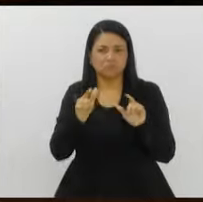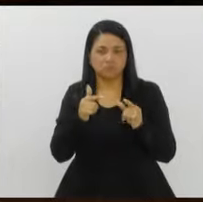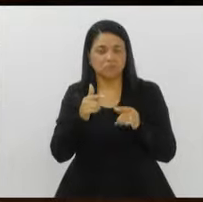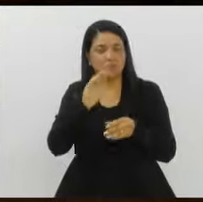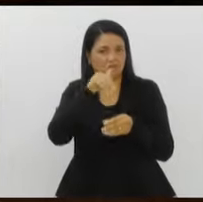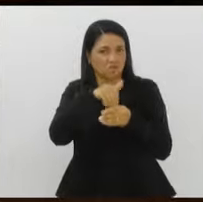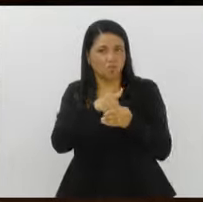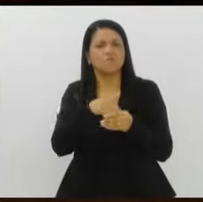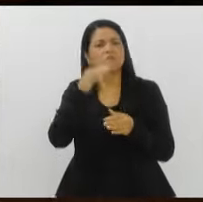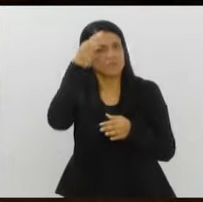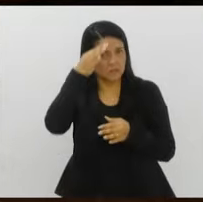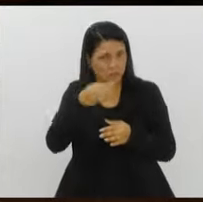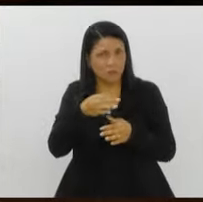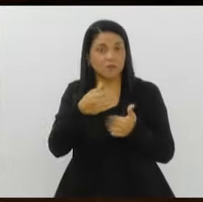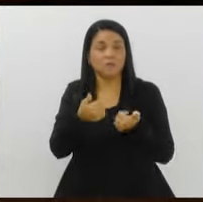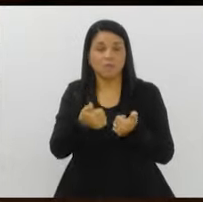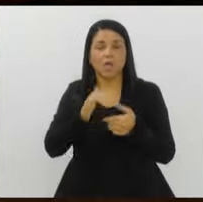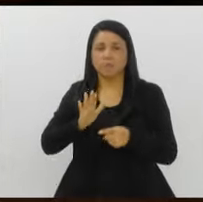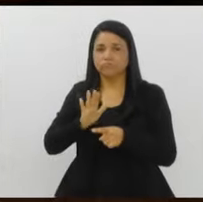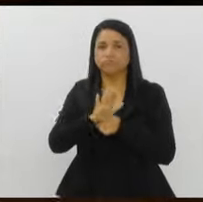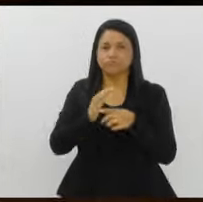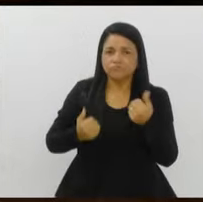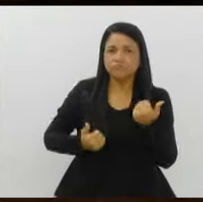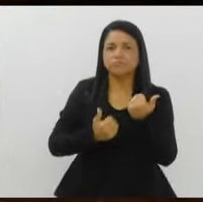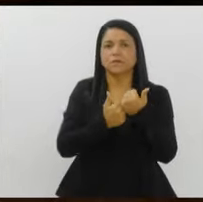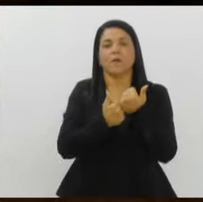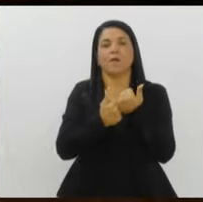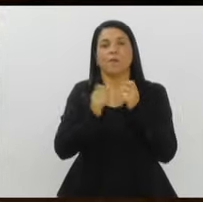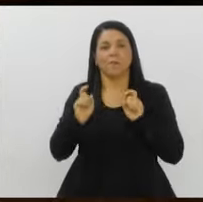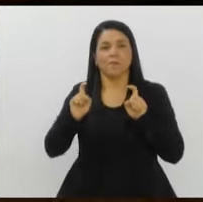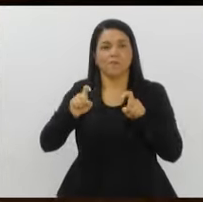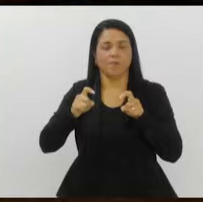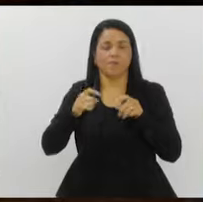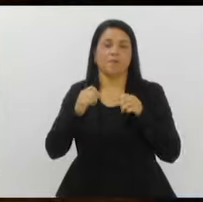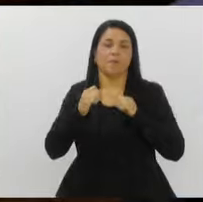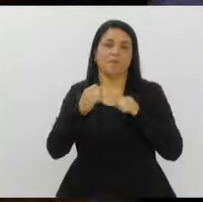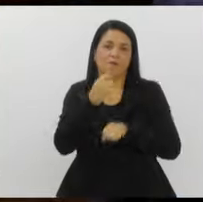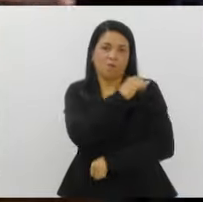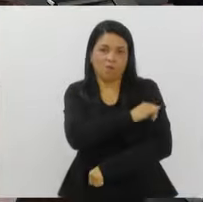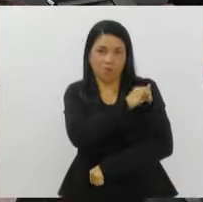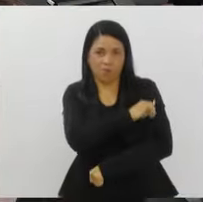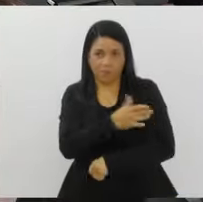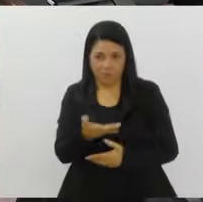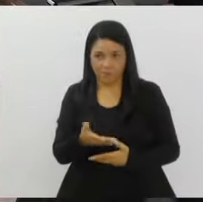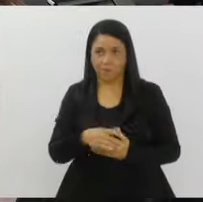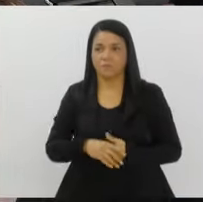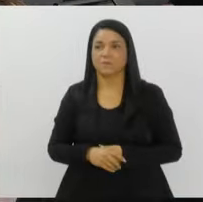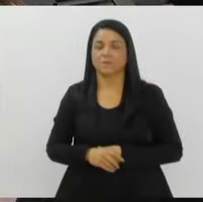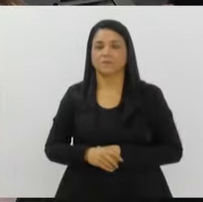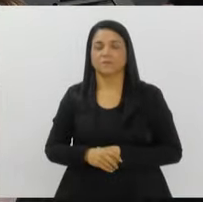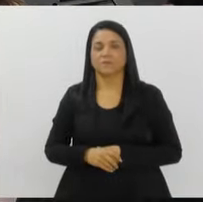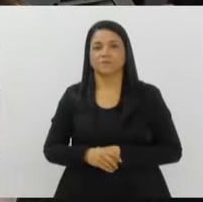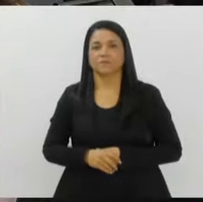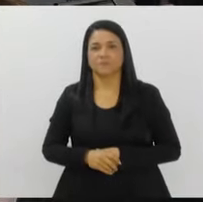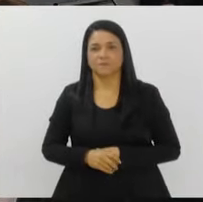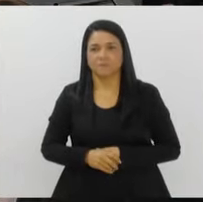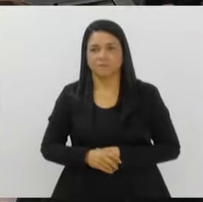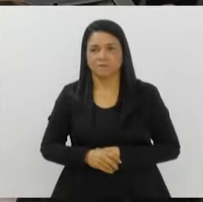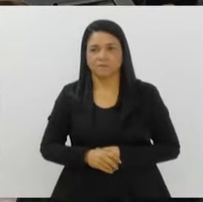poder contribuir ainda muito mais para o Parlamento Fluminense. Obrigado a todos vocês. Presidente, para declarar o